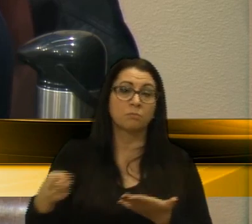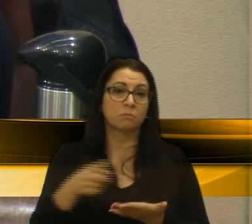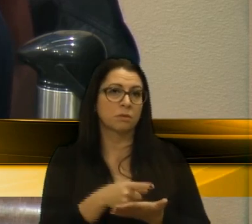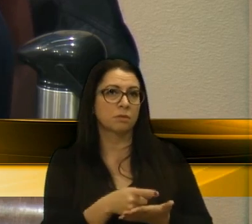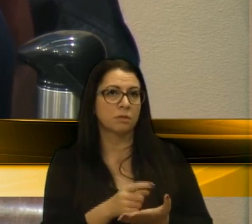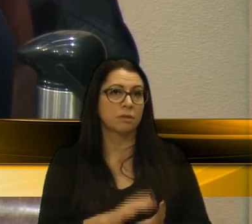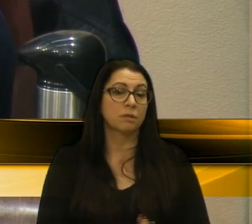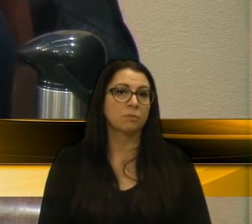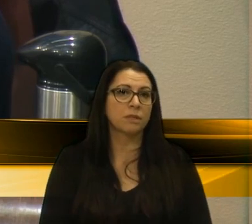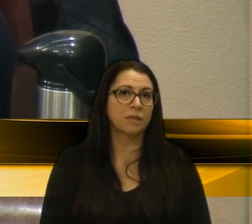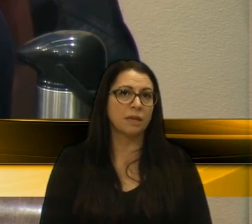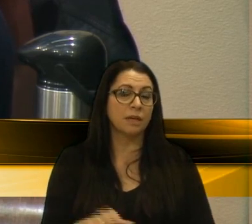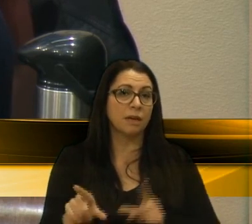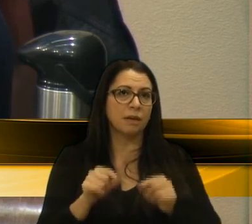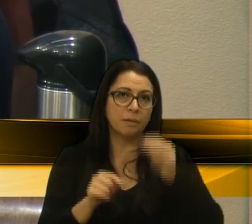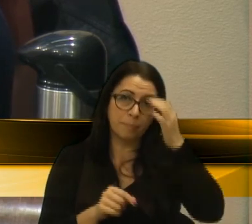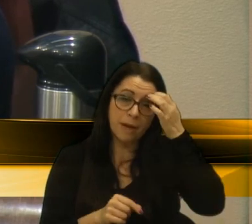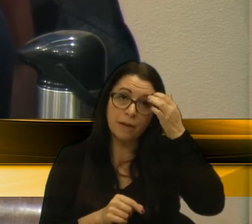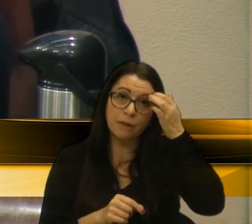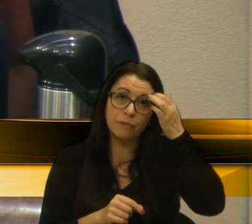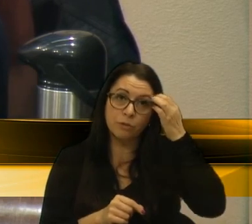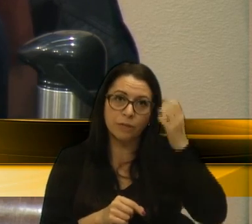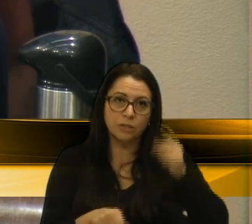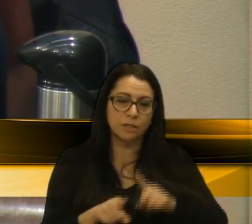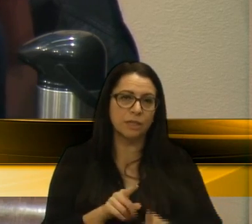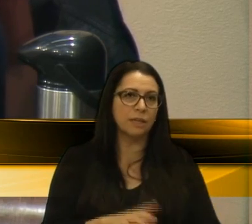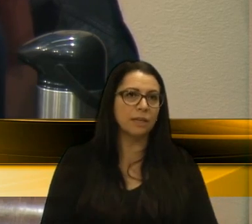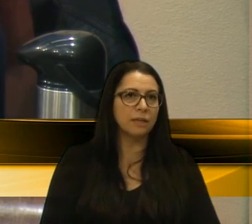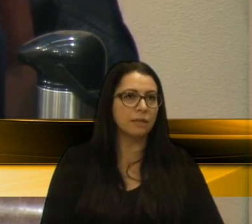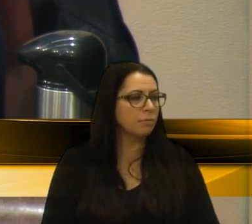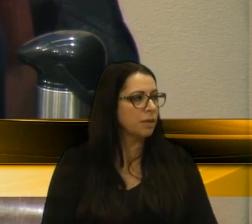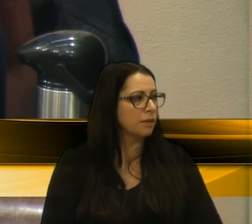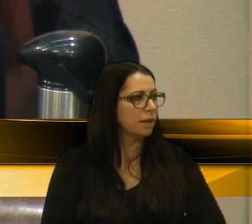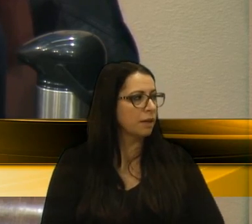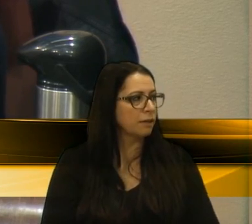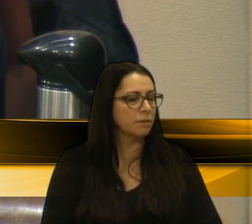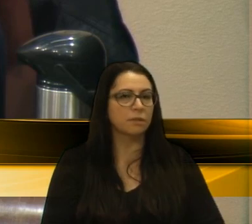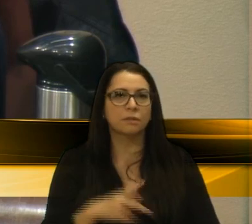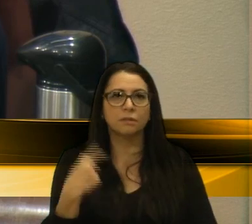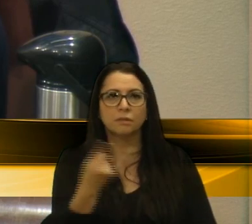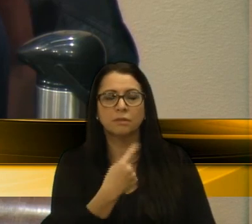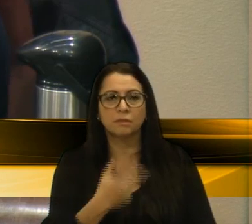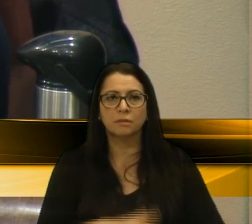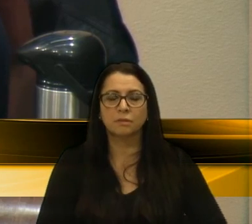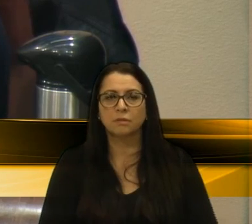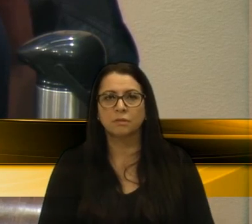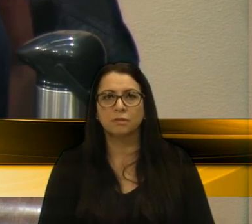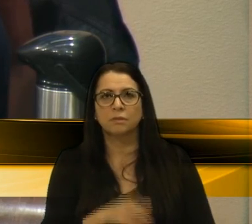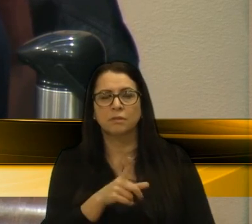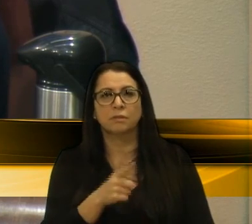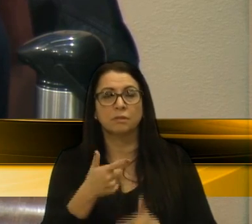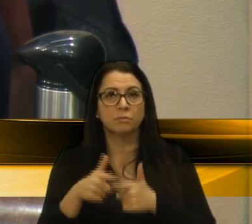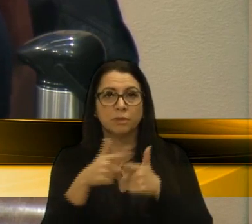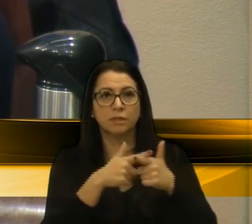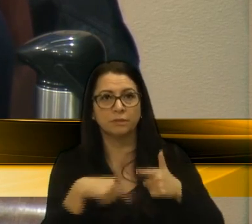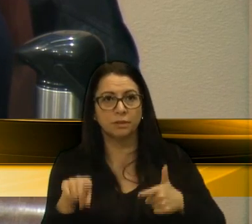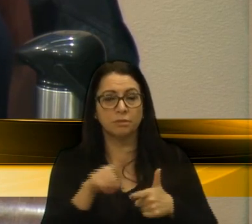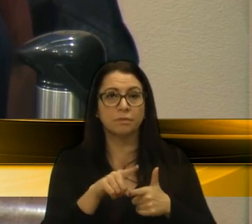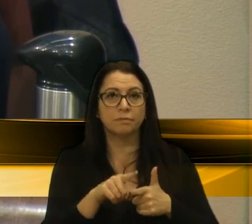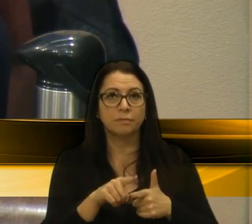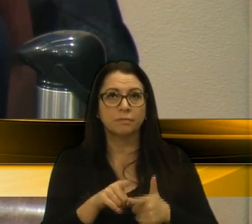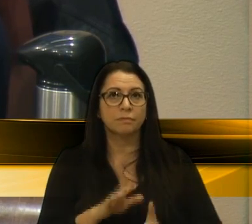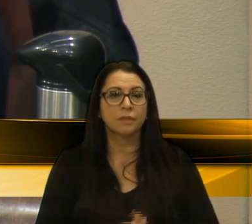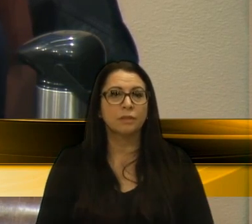acordo com as prioridades estabelecidas no coletivo do Legislativo. Tá? Então, o grande problema é que tem que ser alterada